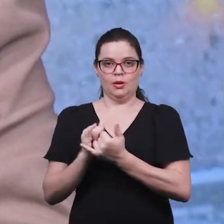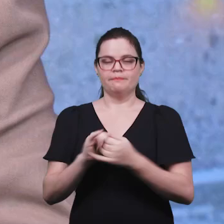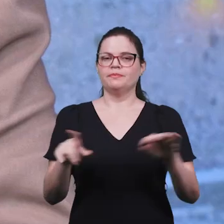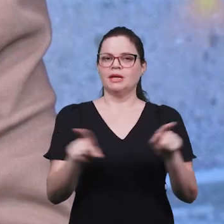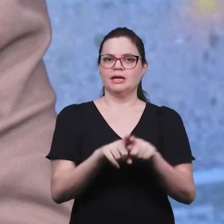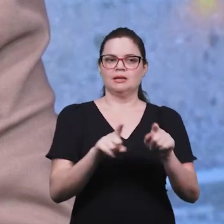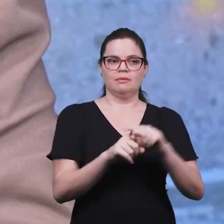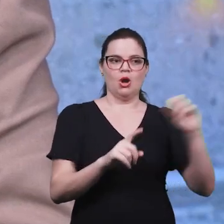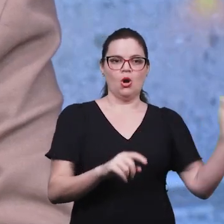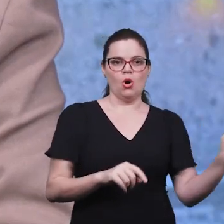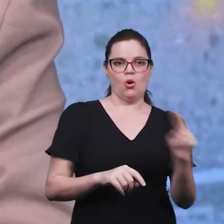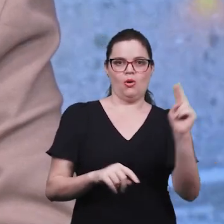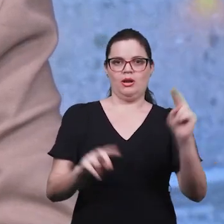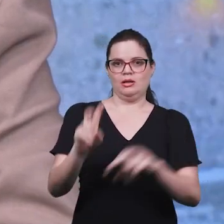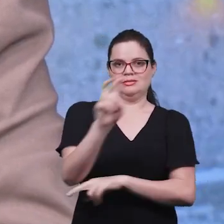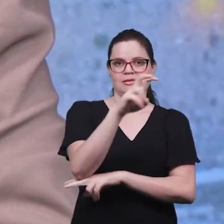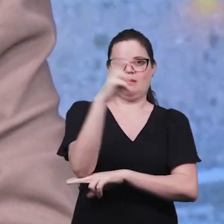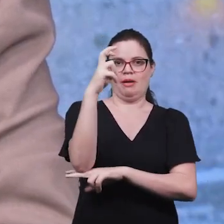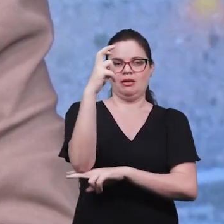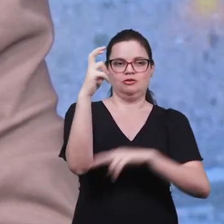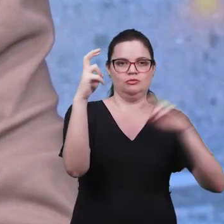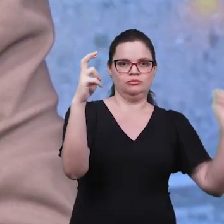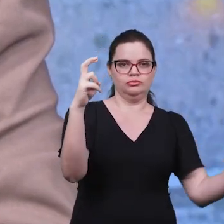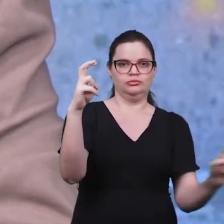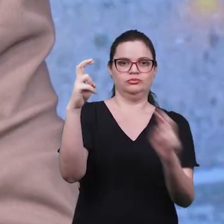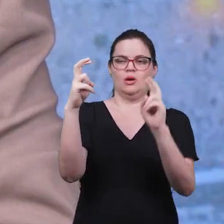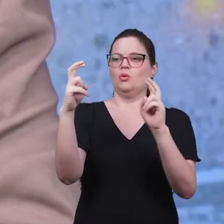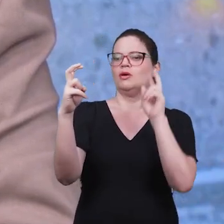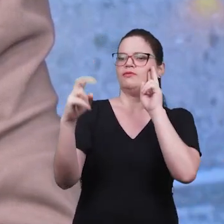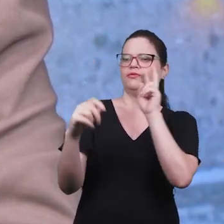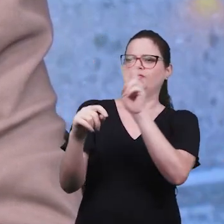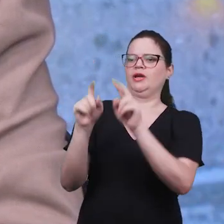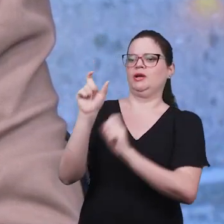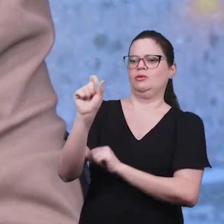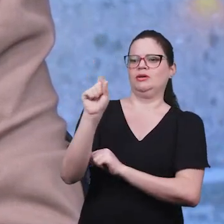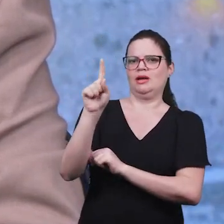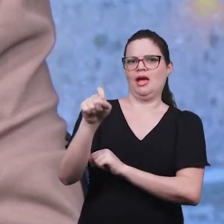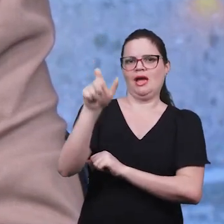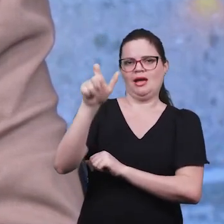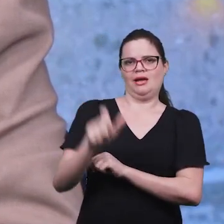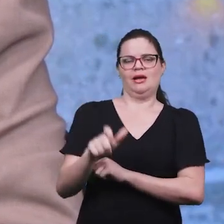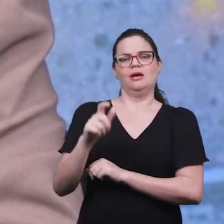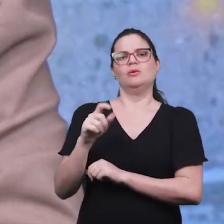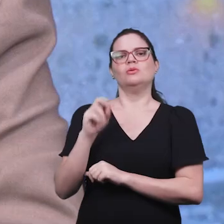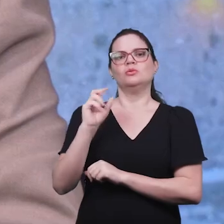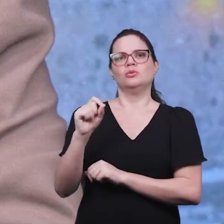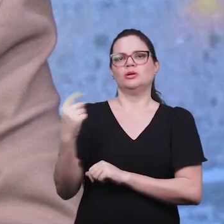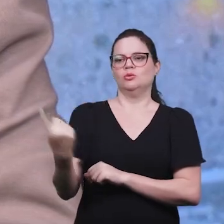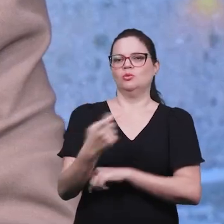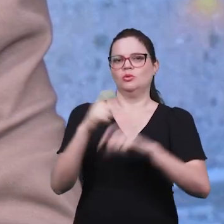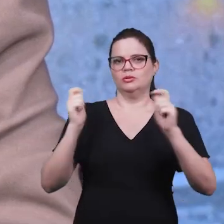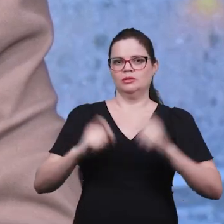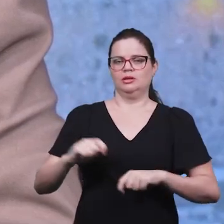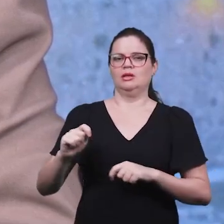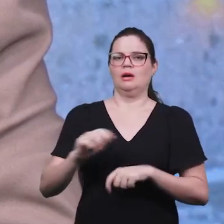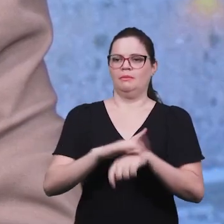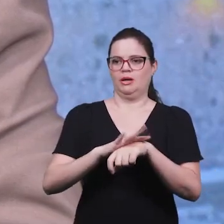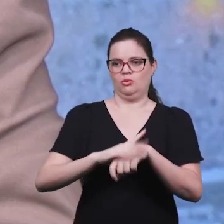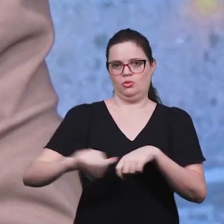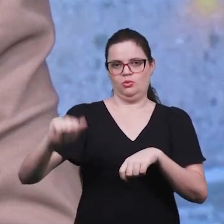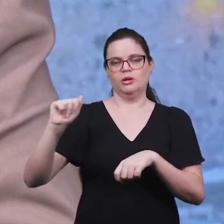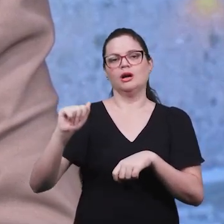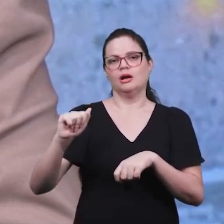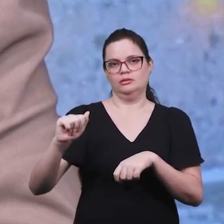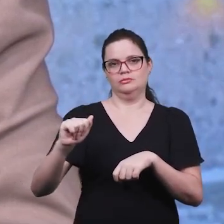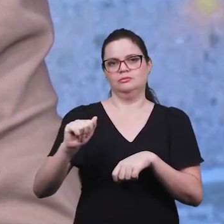profético também, porque é ter a visão daquele que é o Salvador, aquele é o único que pode curar